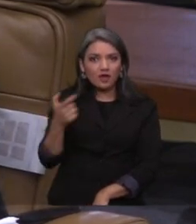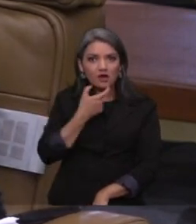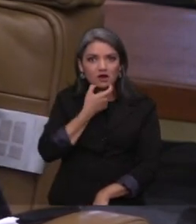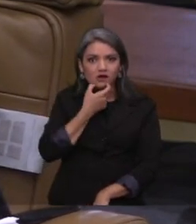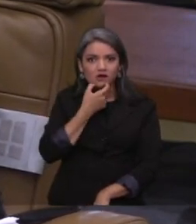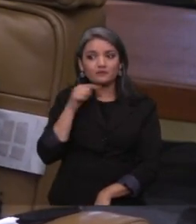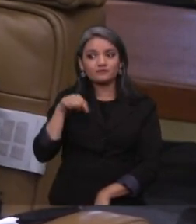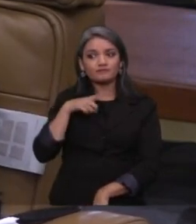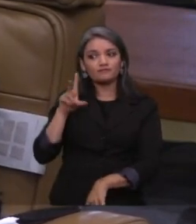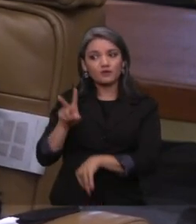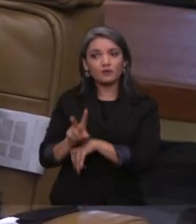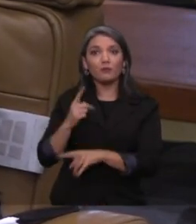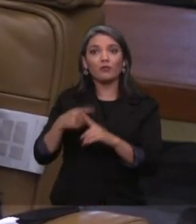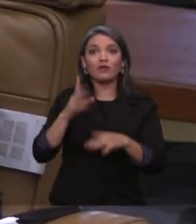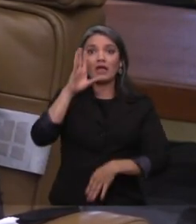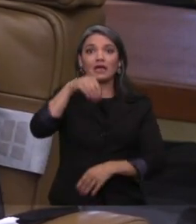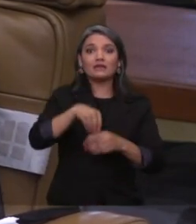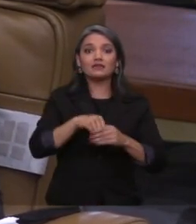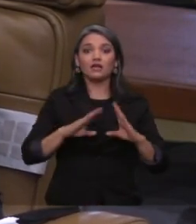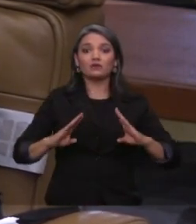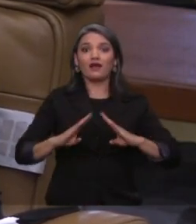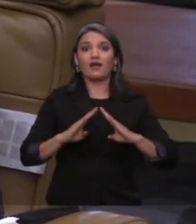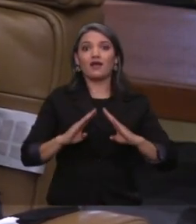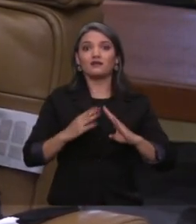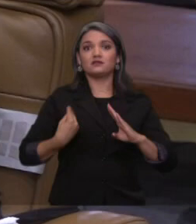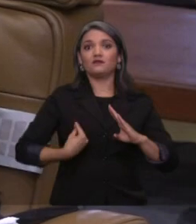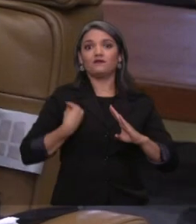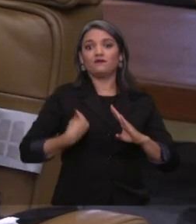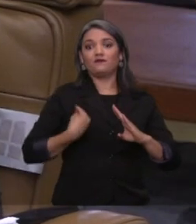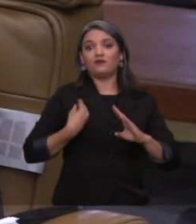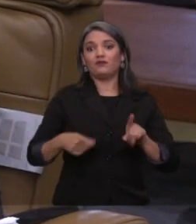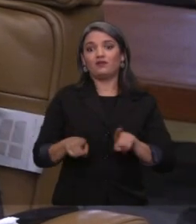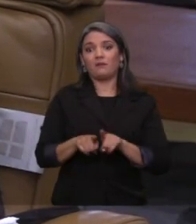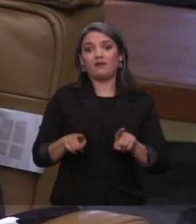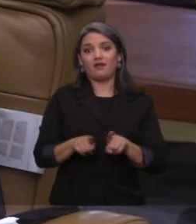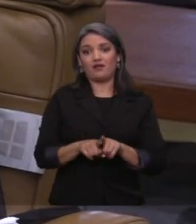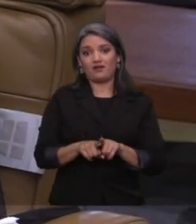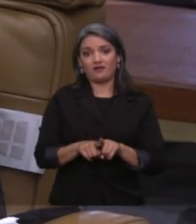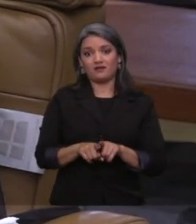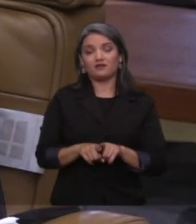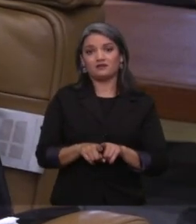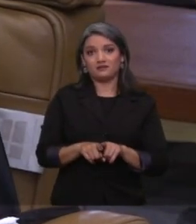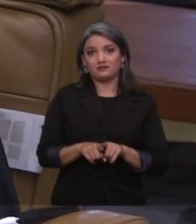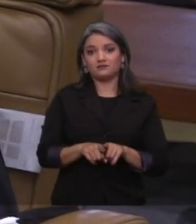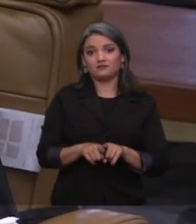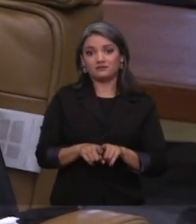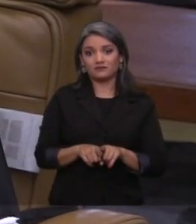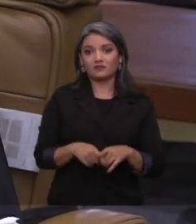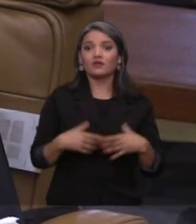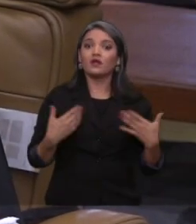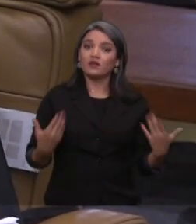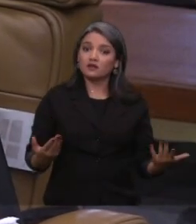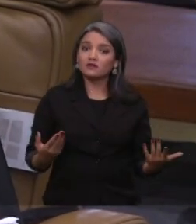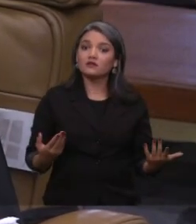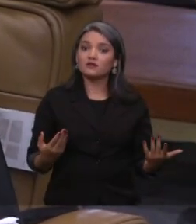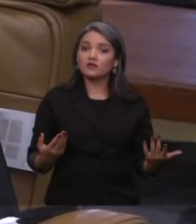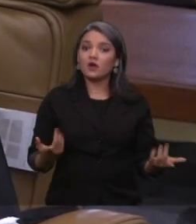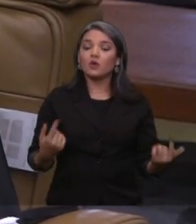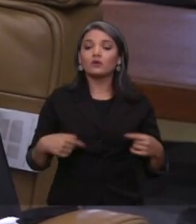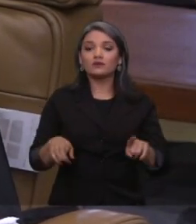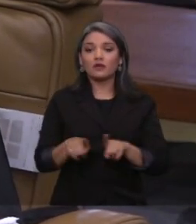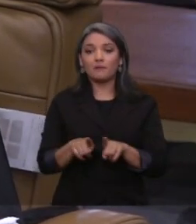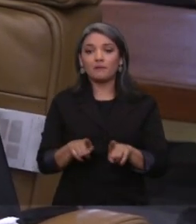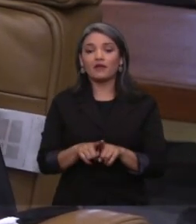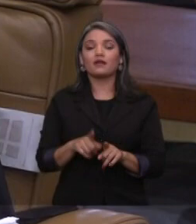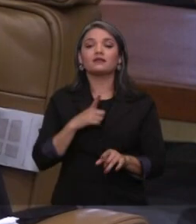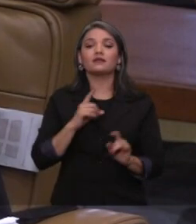porque ali reside com o seu projeto de autodeterminação existencial. E assim também se aplica nas uniões